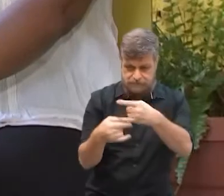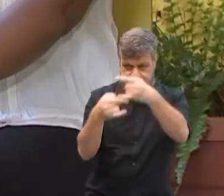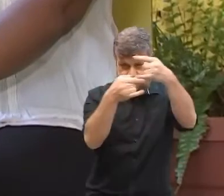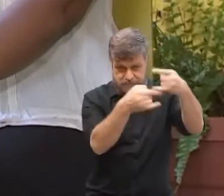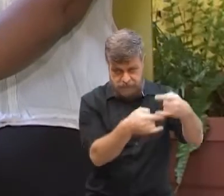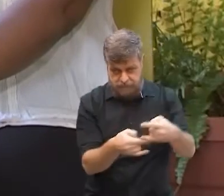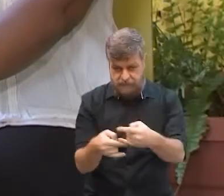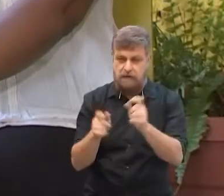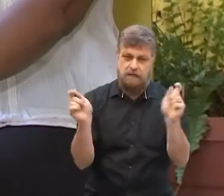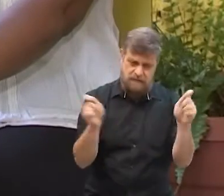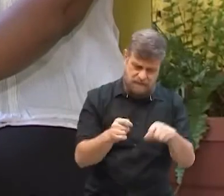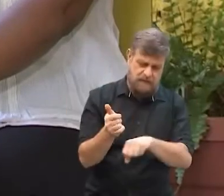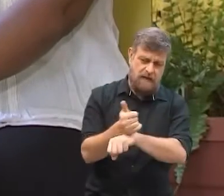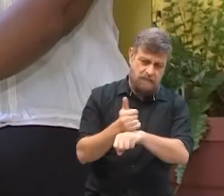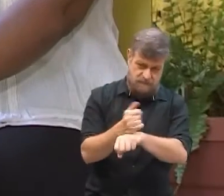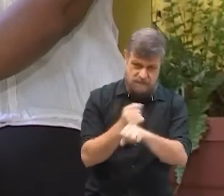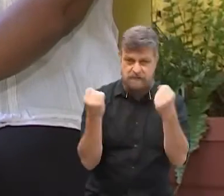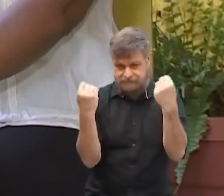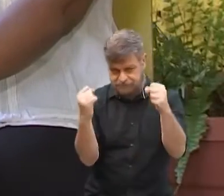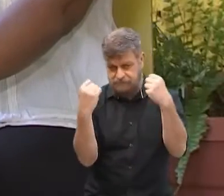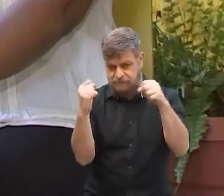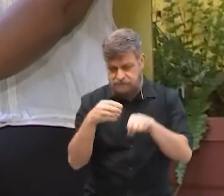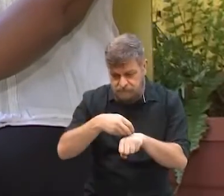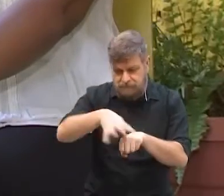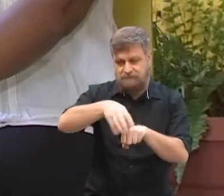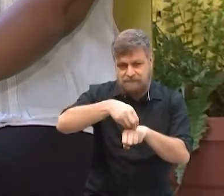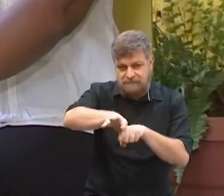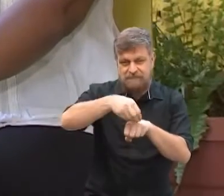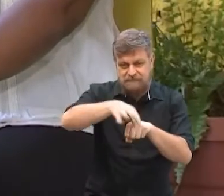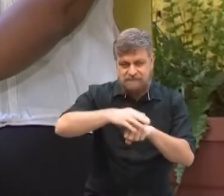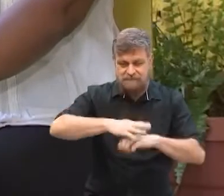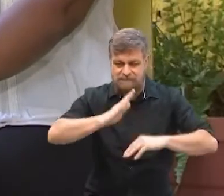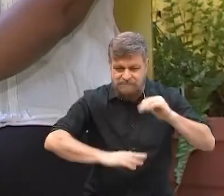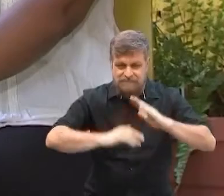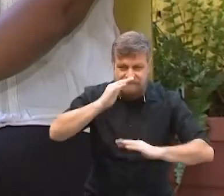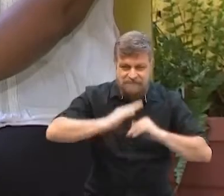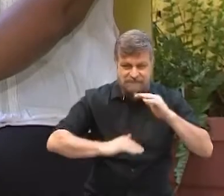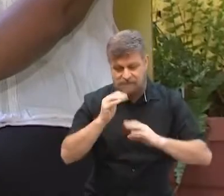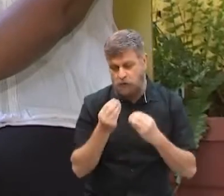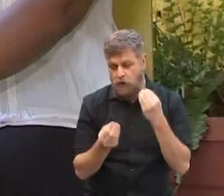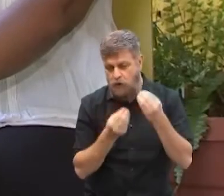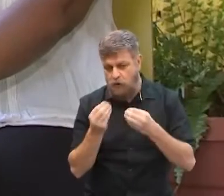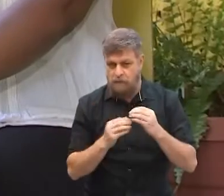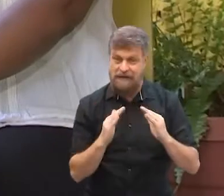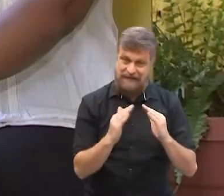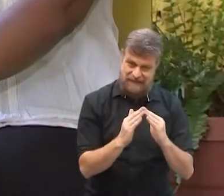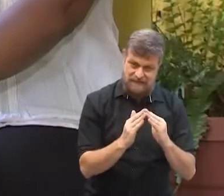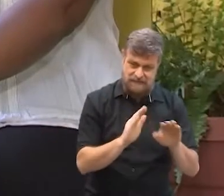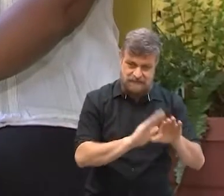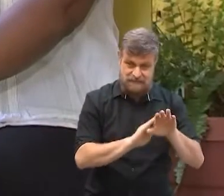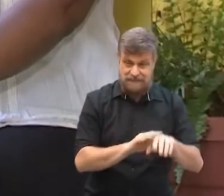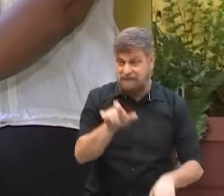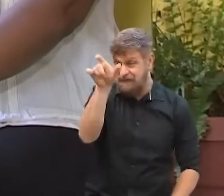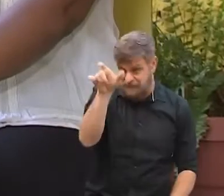do pessoal, educador físico, profissional de educação física, passando algumas orientações de atividade, tudo, mas no caso da